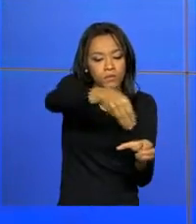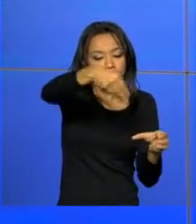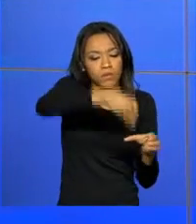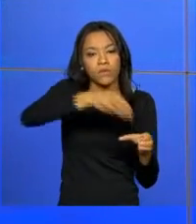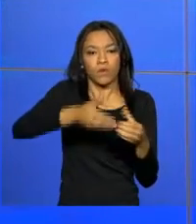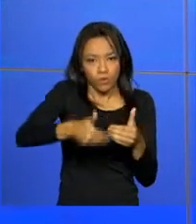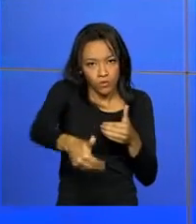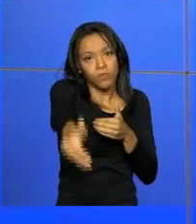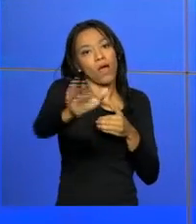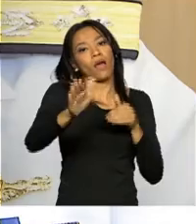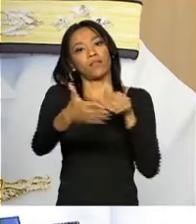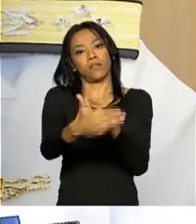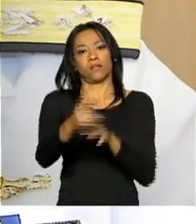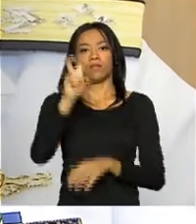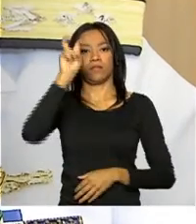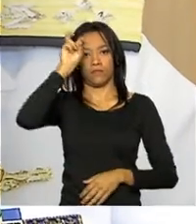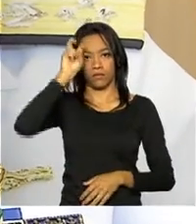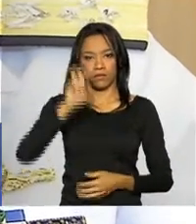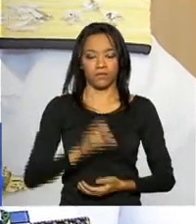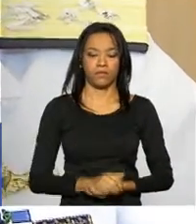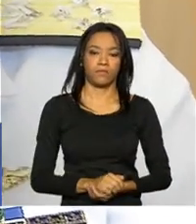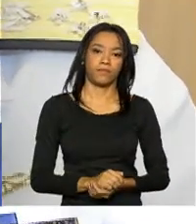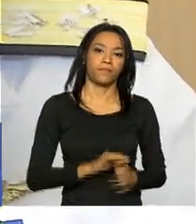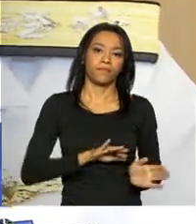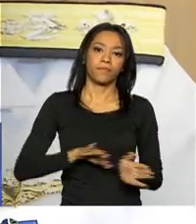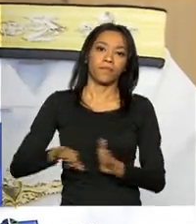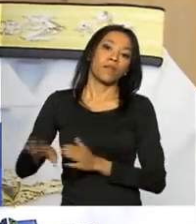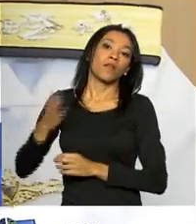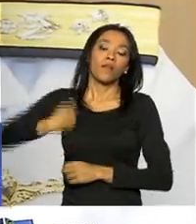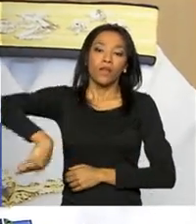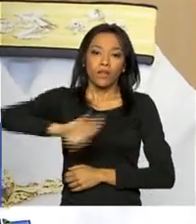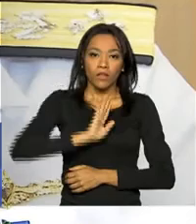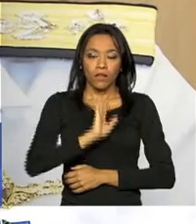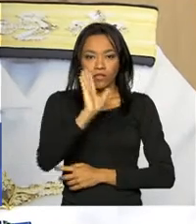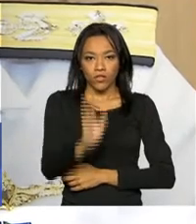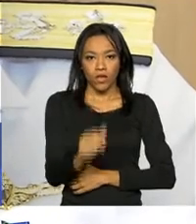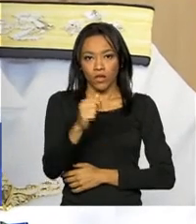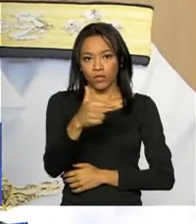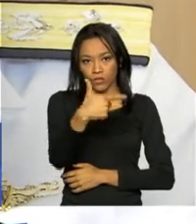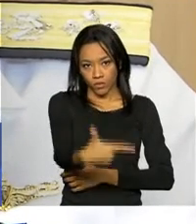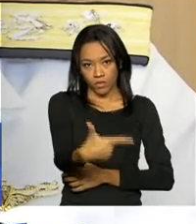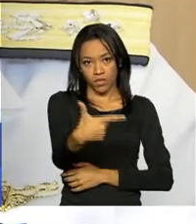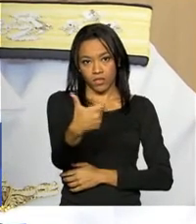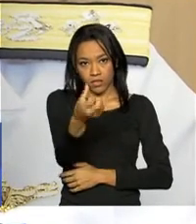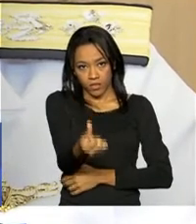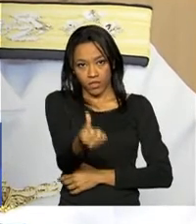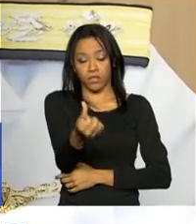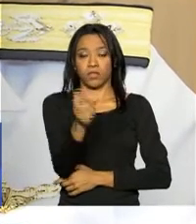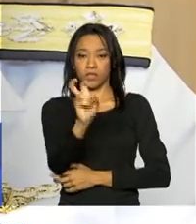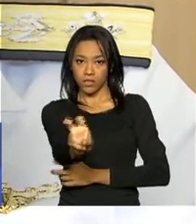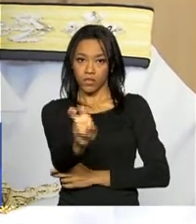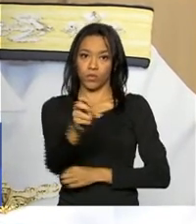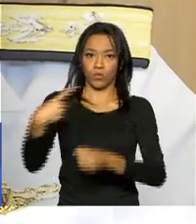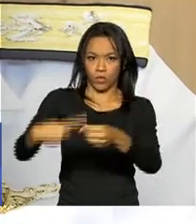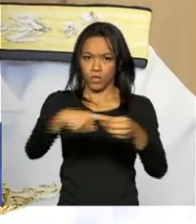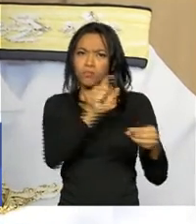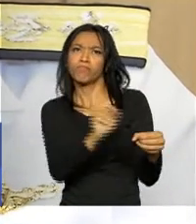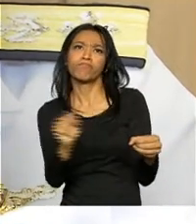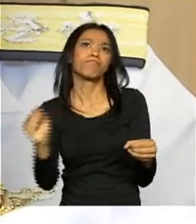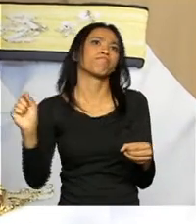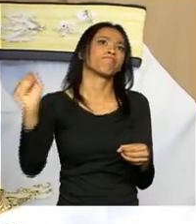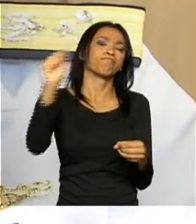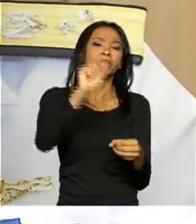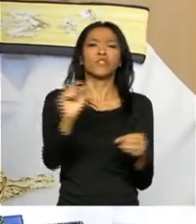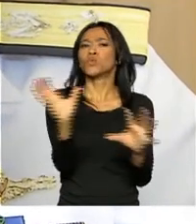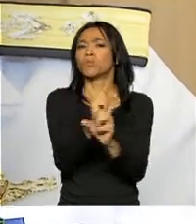quinta-feira. Nós já estamos atuando em 265 municípios com cerca de 55